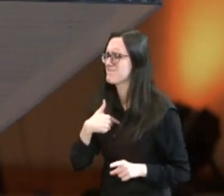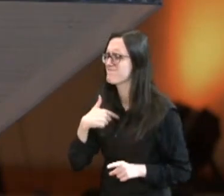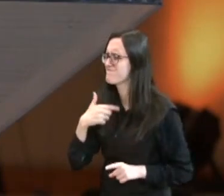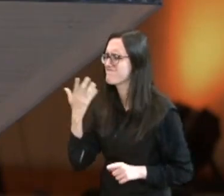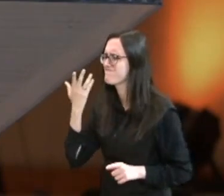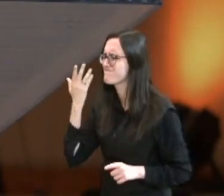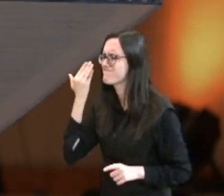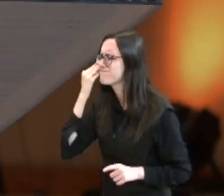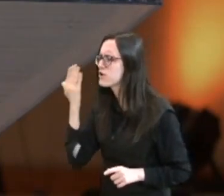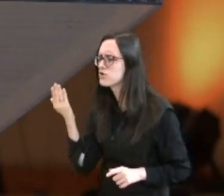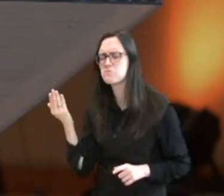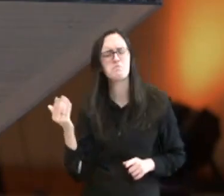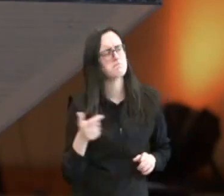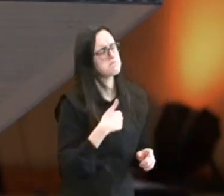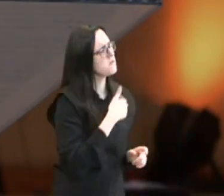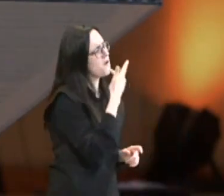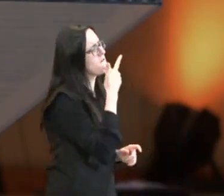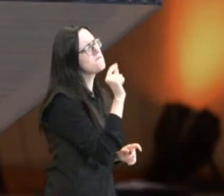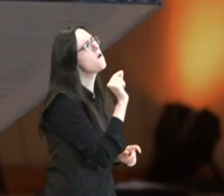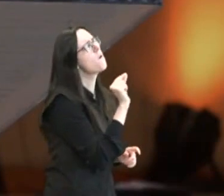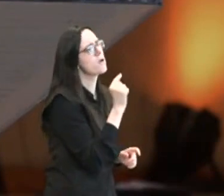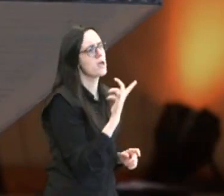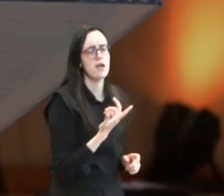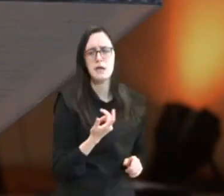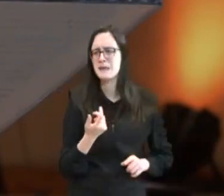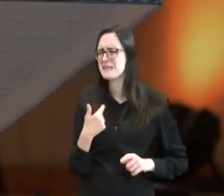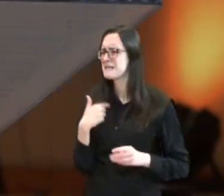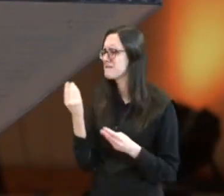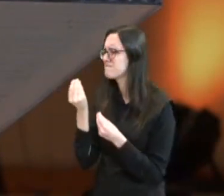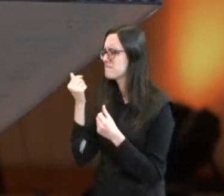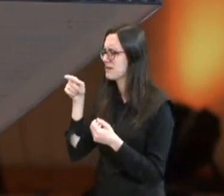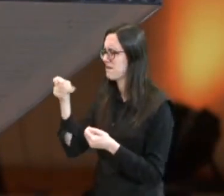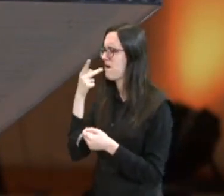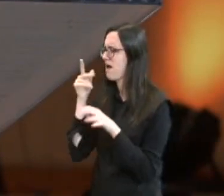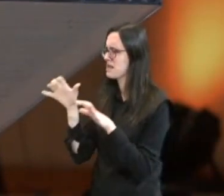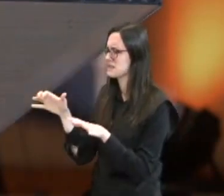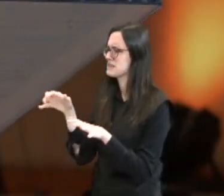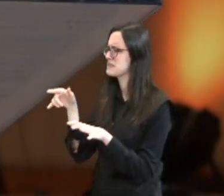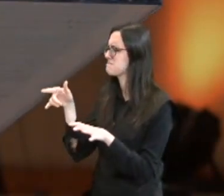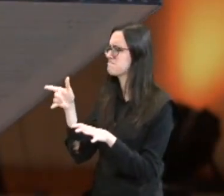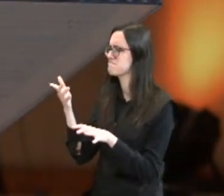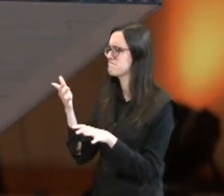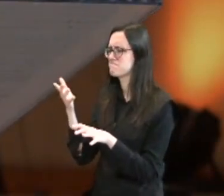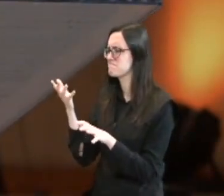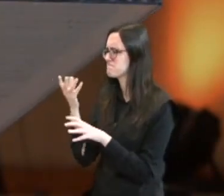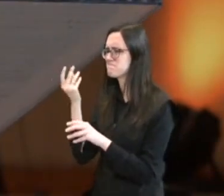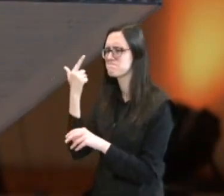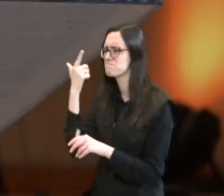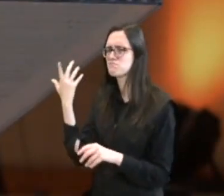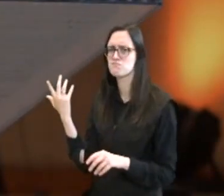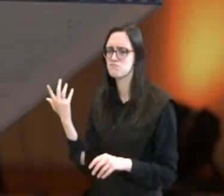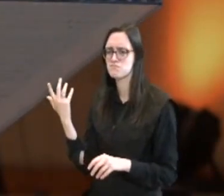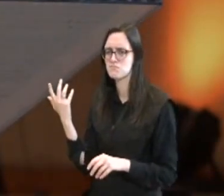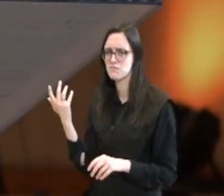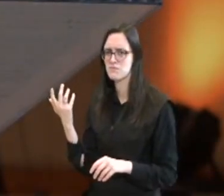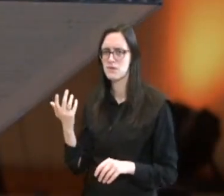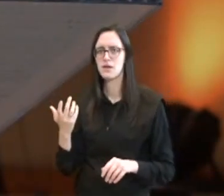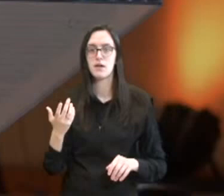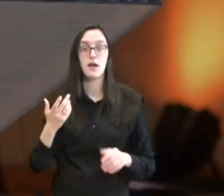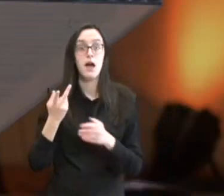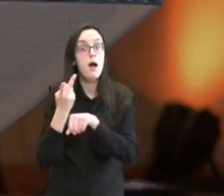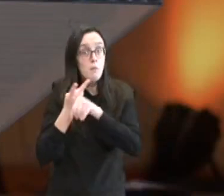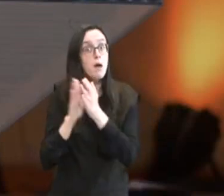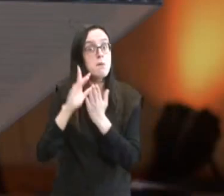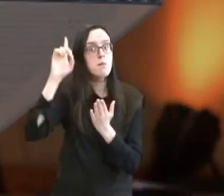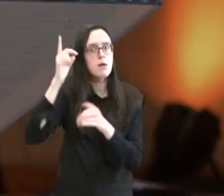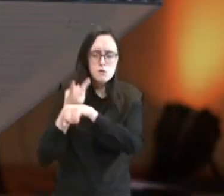O que eu falei? O irmão falou isso. Eu não encontro base bíblica. Não, pega a Bíblia aí. Aí foi para lá, para